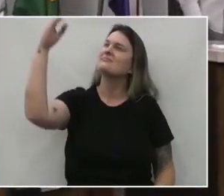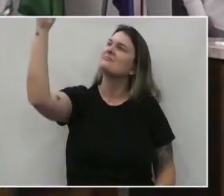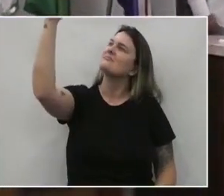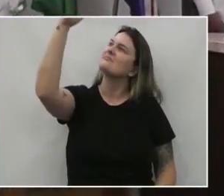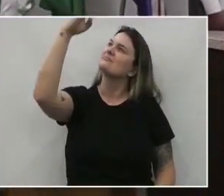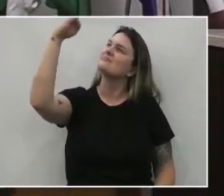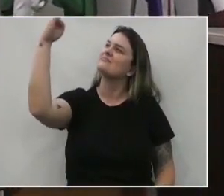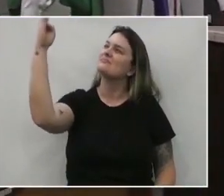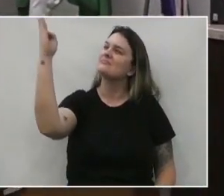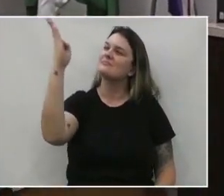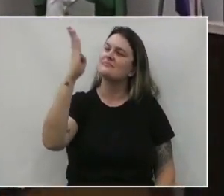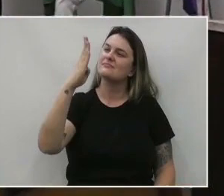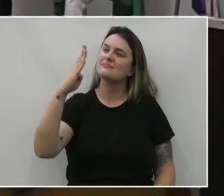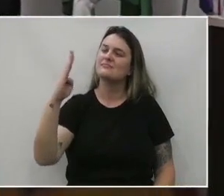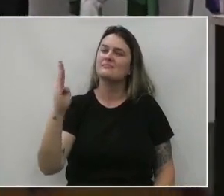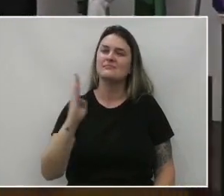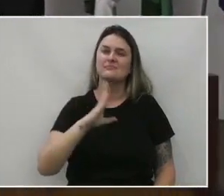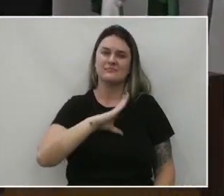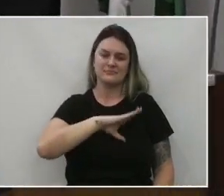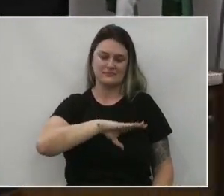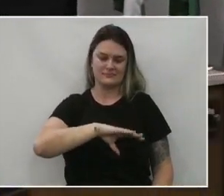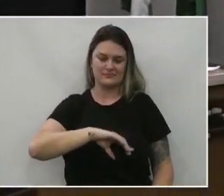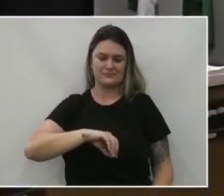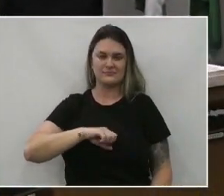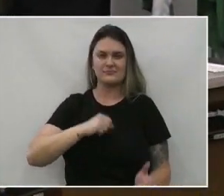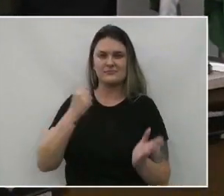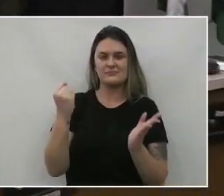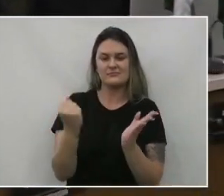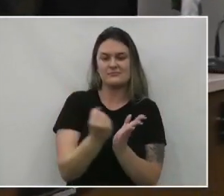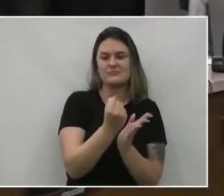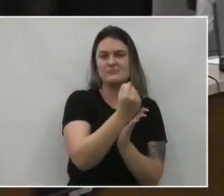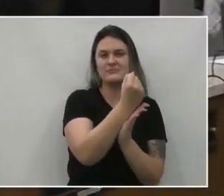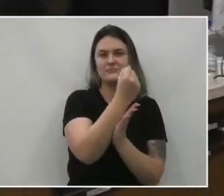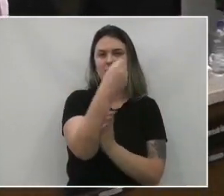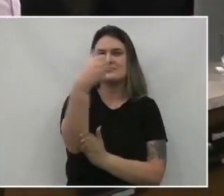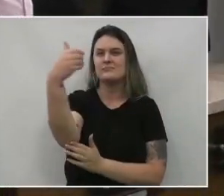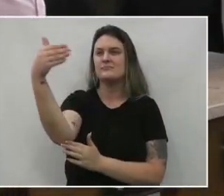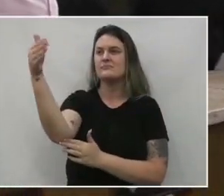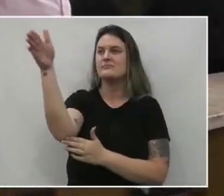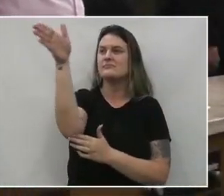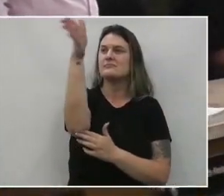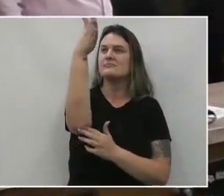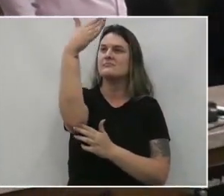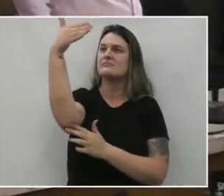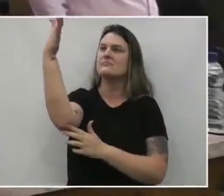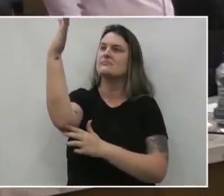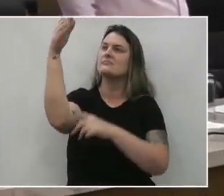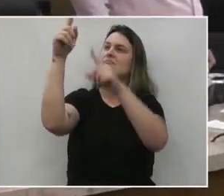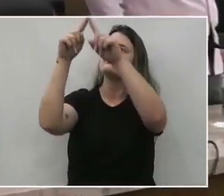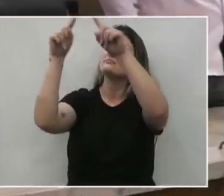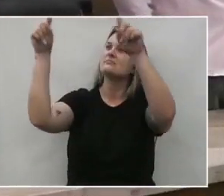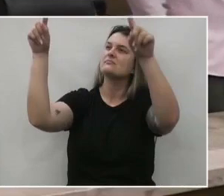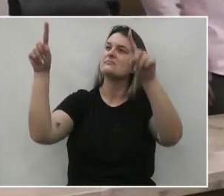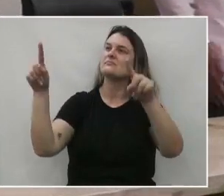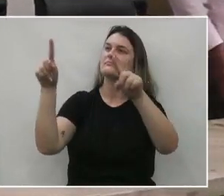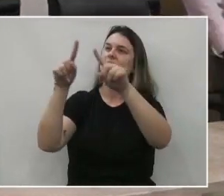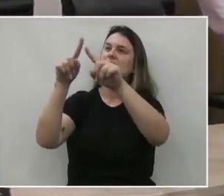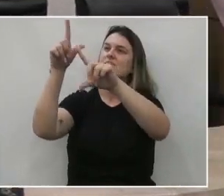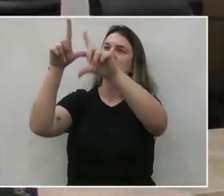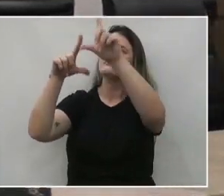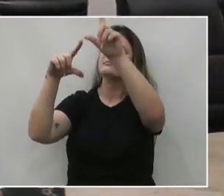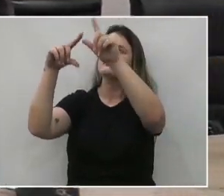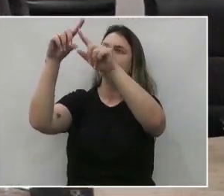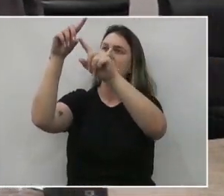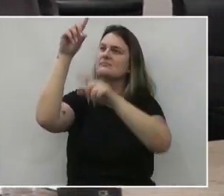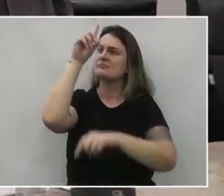sol, Brasil, que amor eterno seja símbolo, Olá, barulho, ostentas, estrelado.